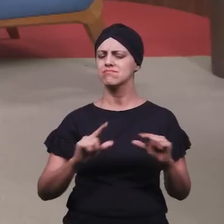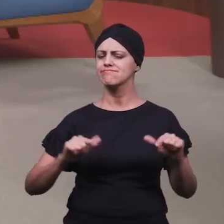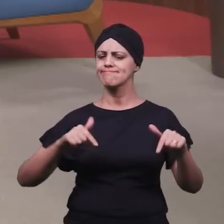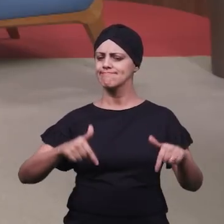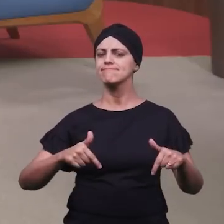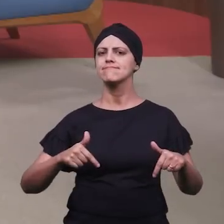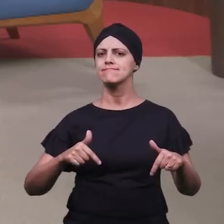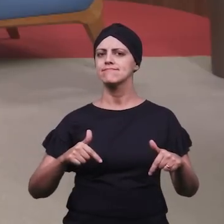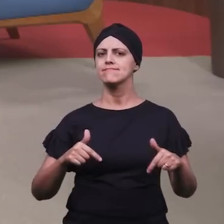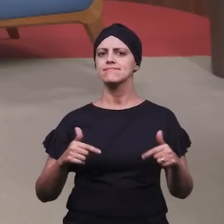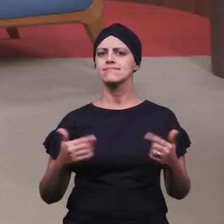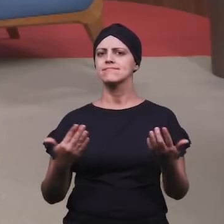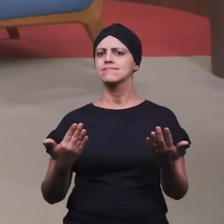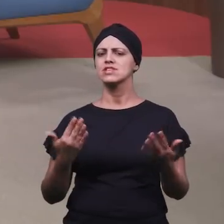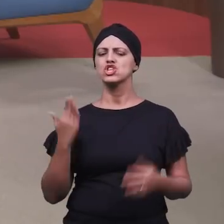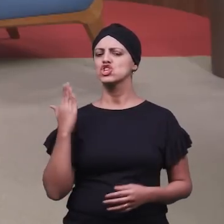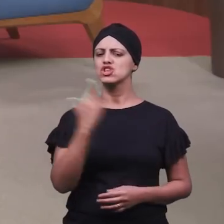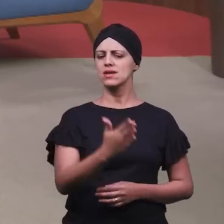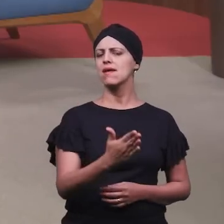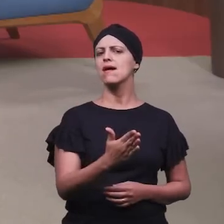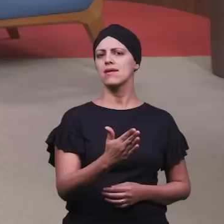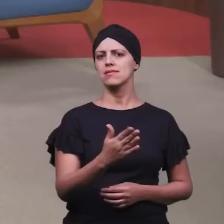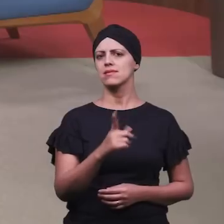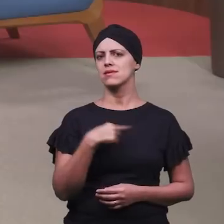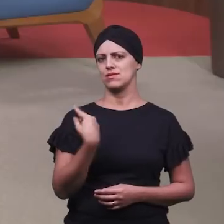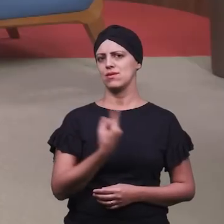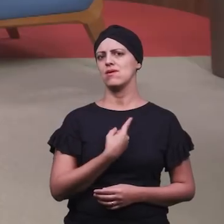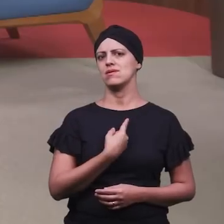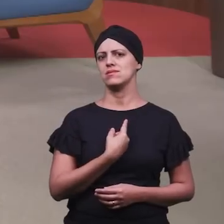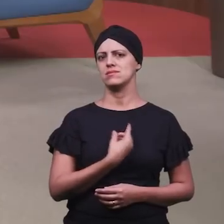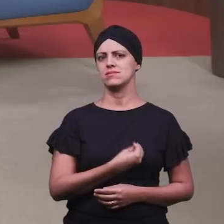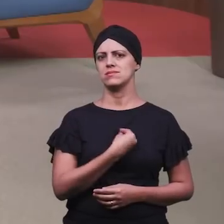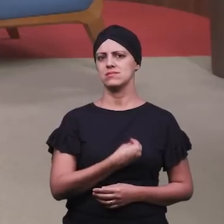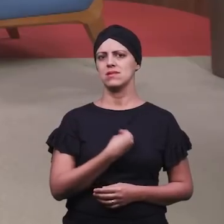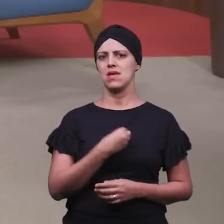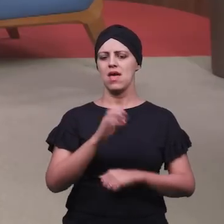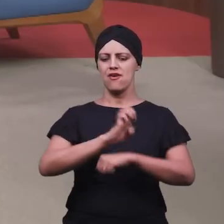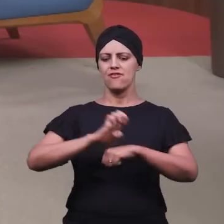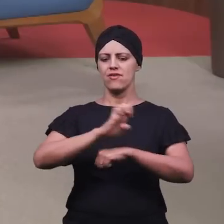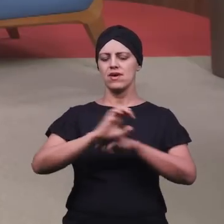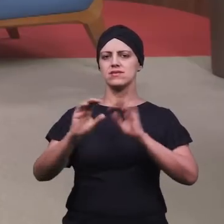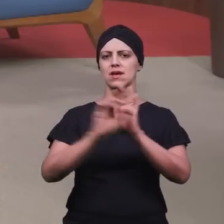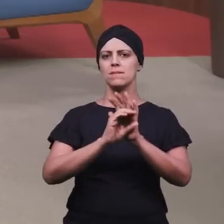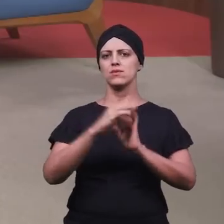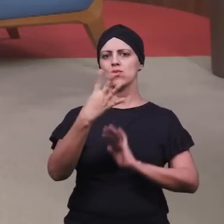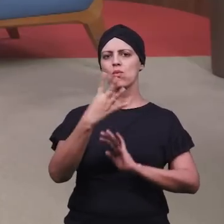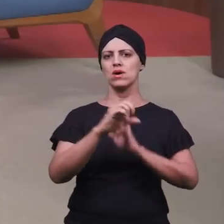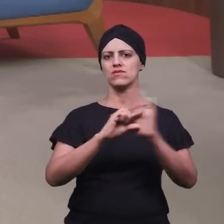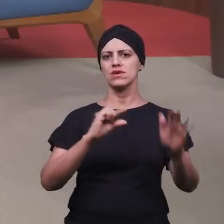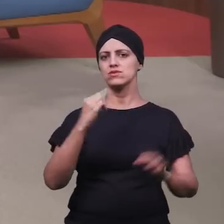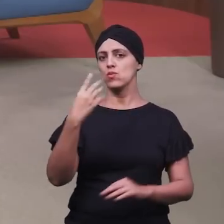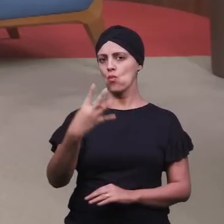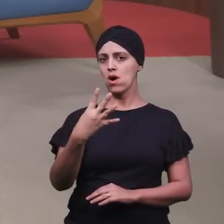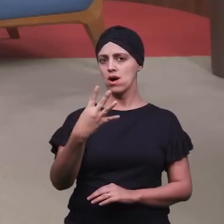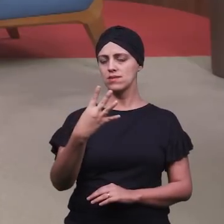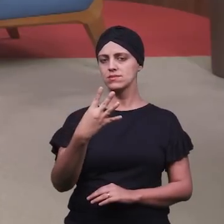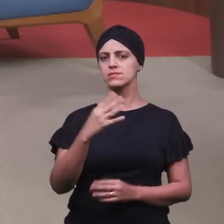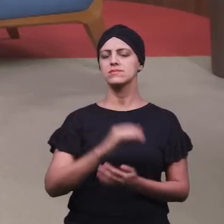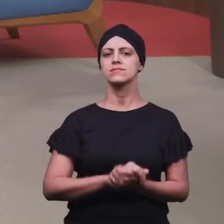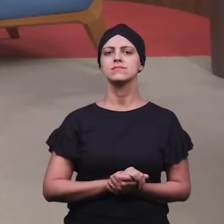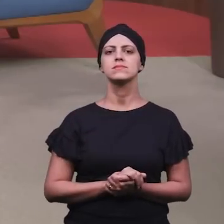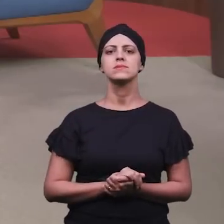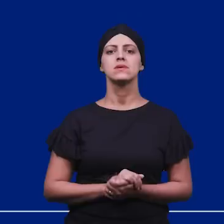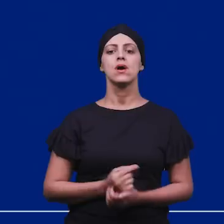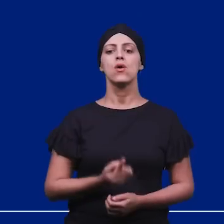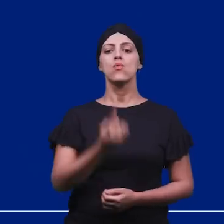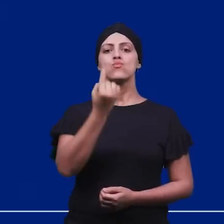seja, numa ação, numa palavra direta para nós, de aplicação direta, que está em Efésios capítulo 4, verso 4,